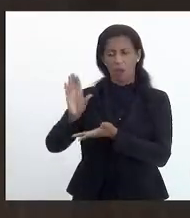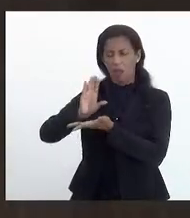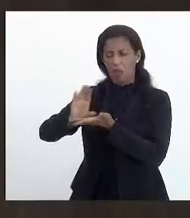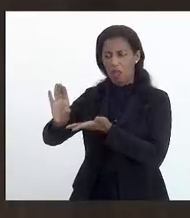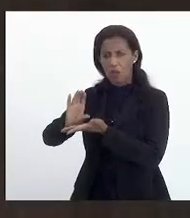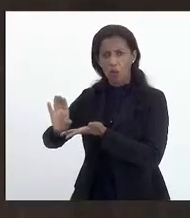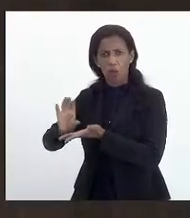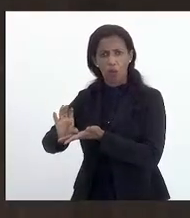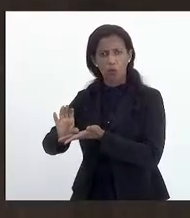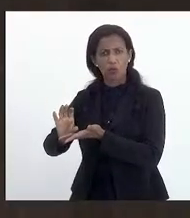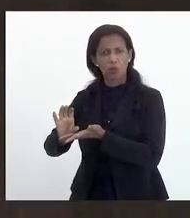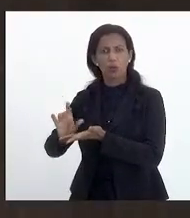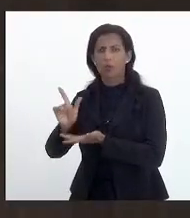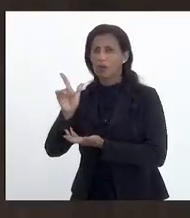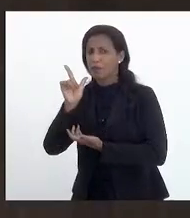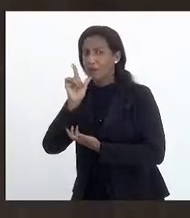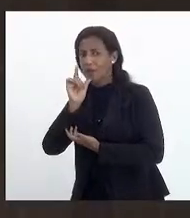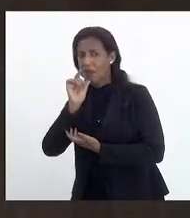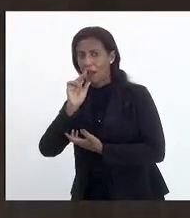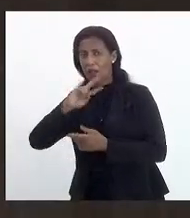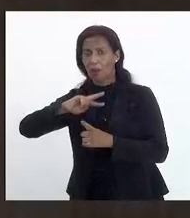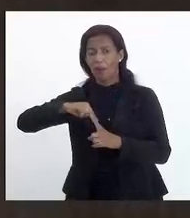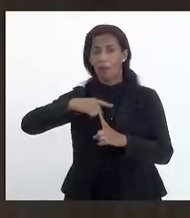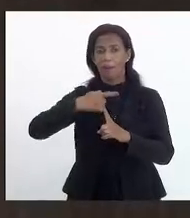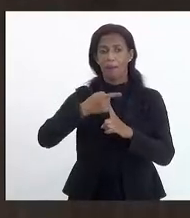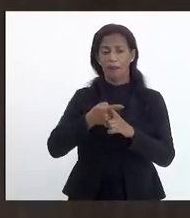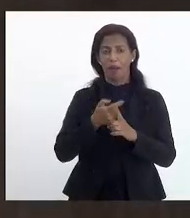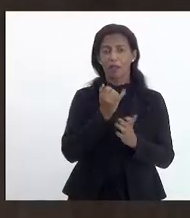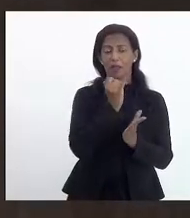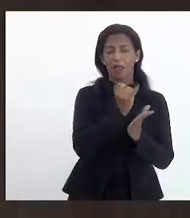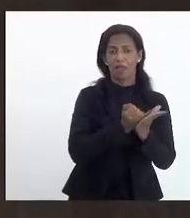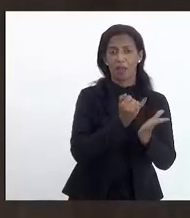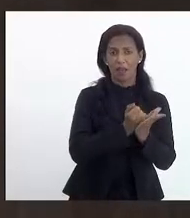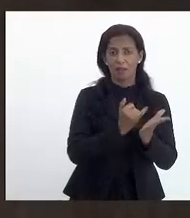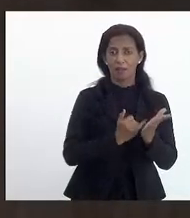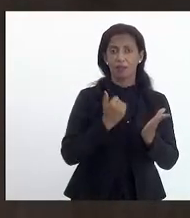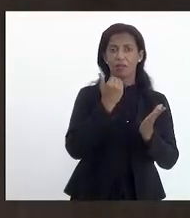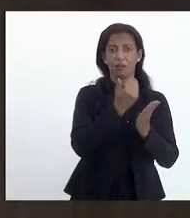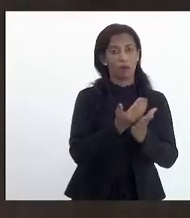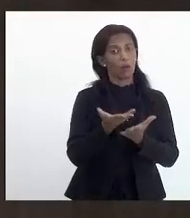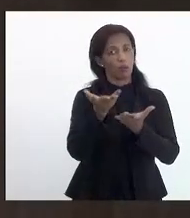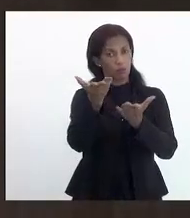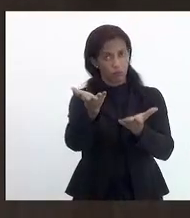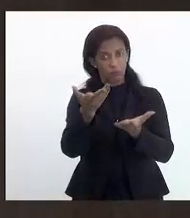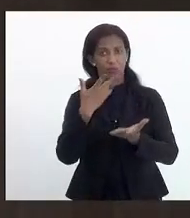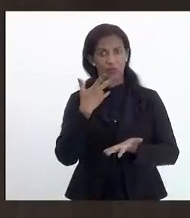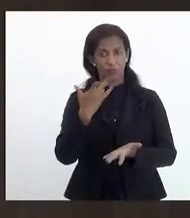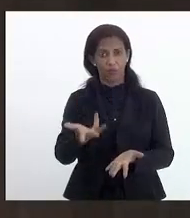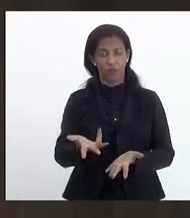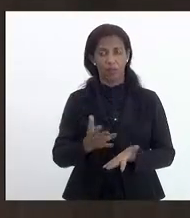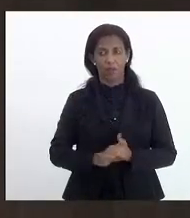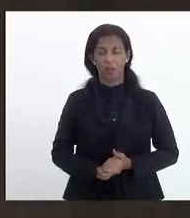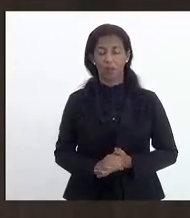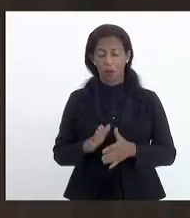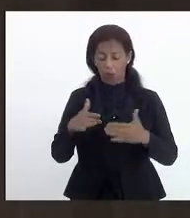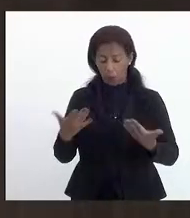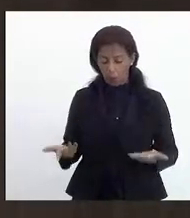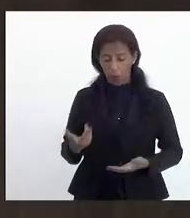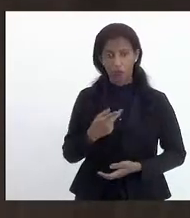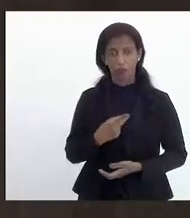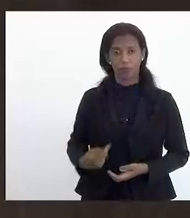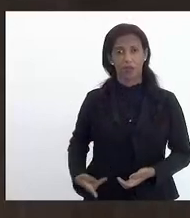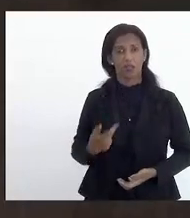mas deste aumento de arrecadação da qual se refere Vossa Excelência. Quando Vossa Excelência diz